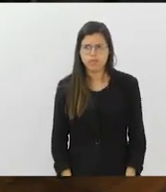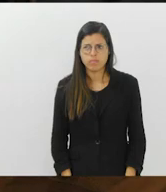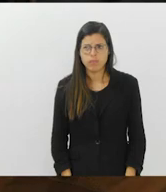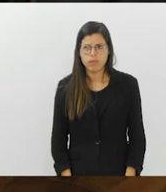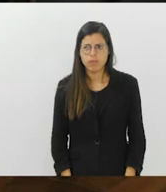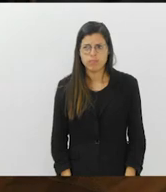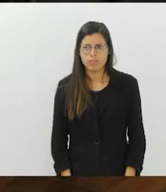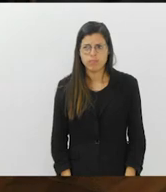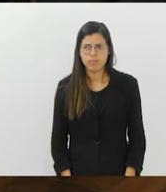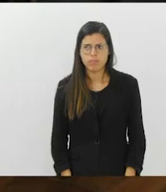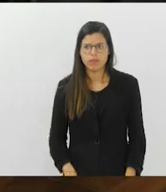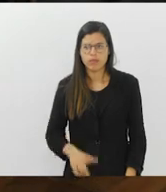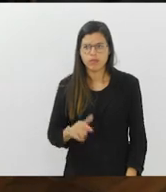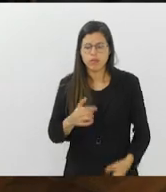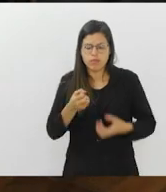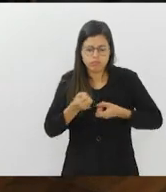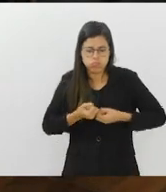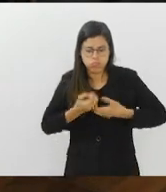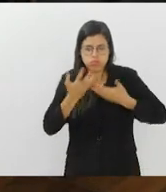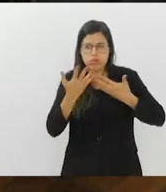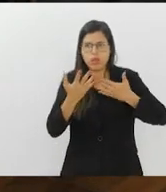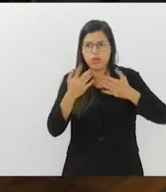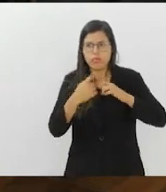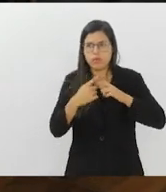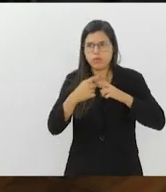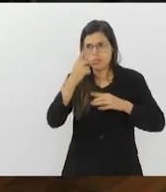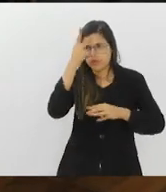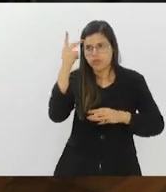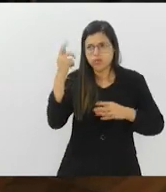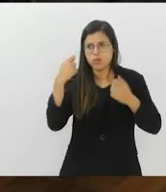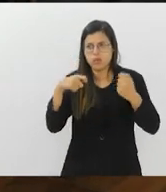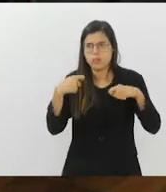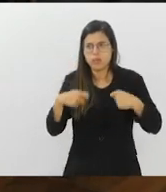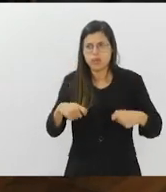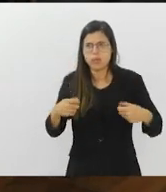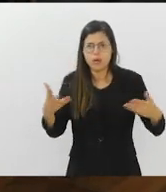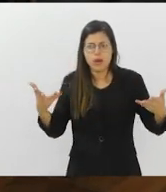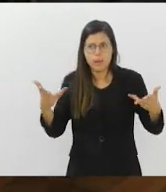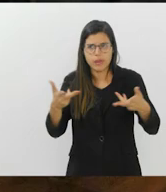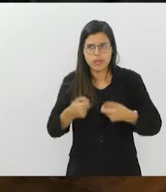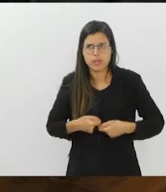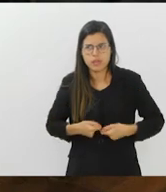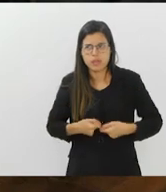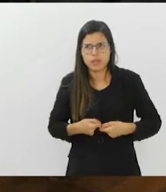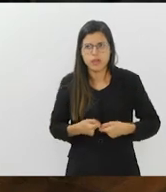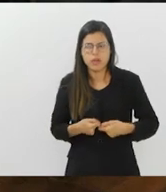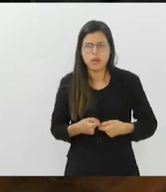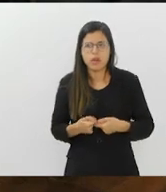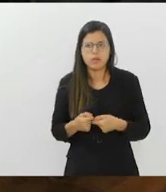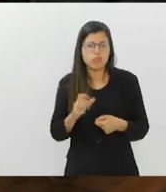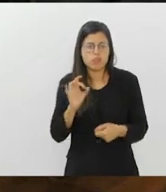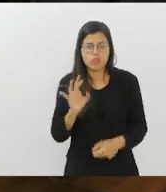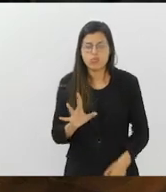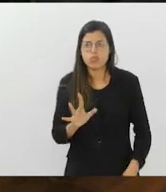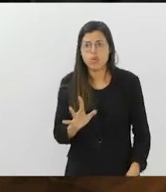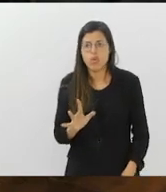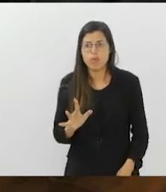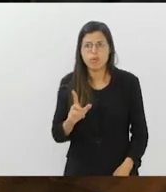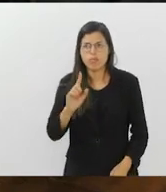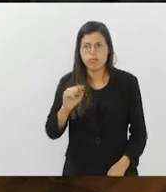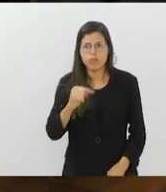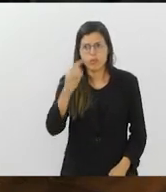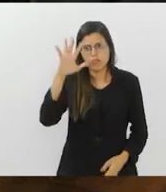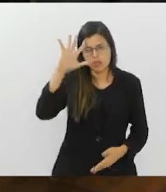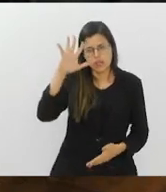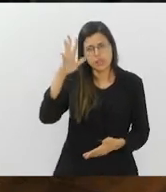Então, é mais um desabafo, porque as pessoas precisam se capacitar, entendeu? Se capacitar Só isso, para poder despachar alguma